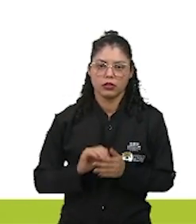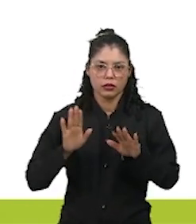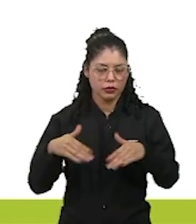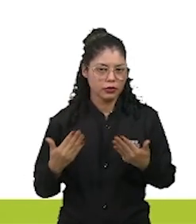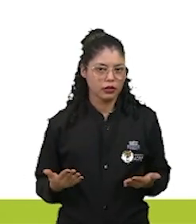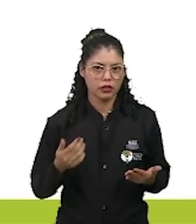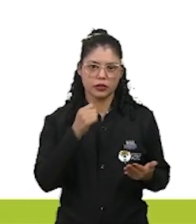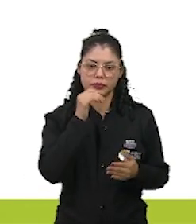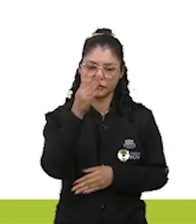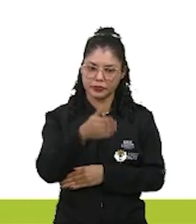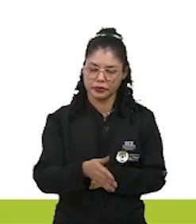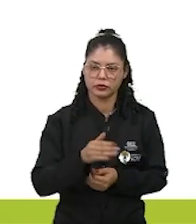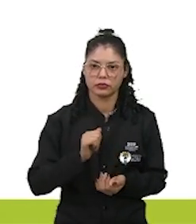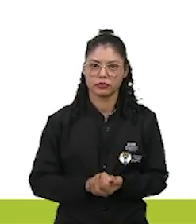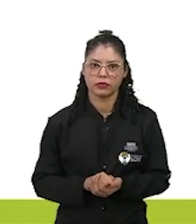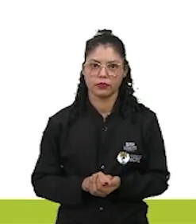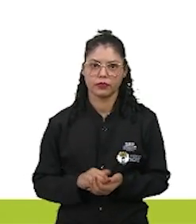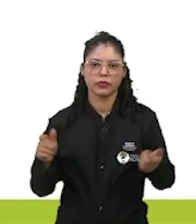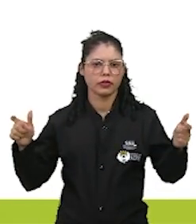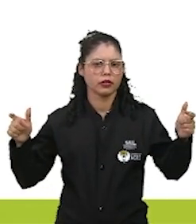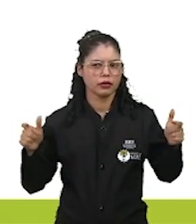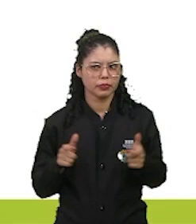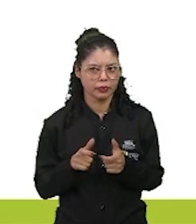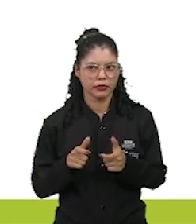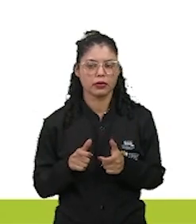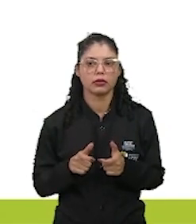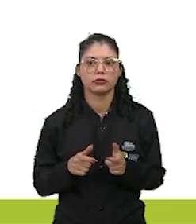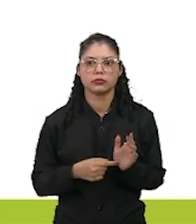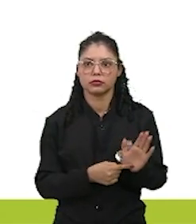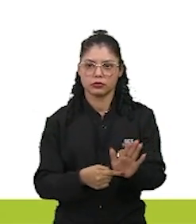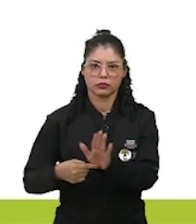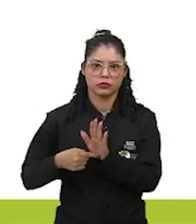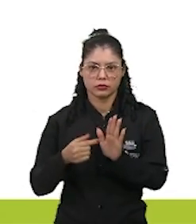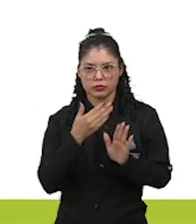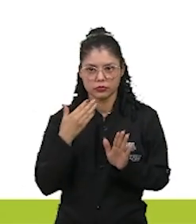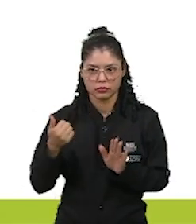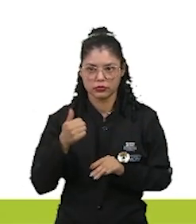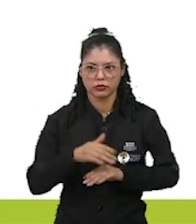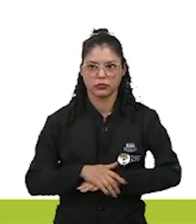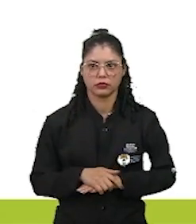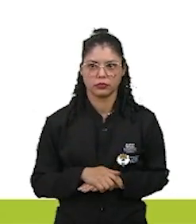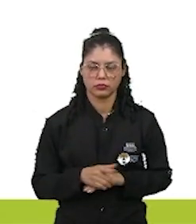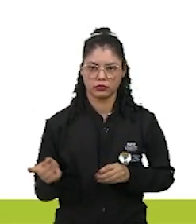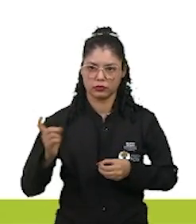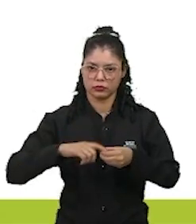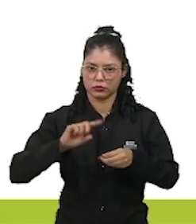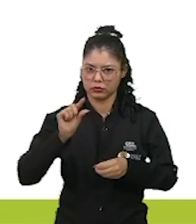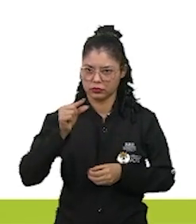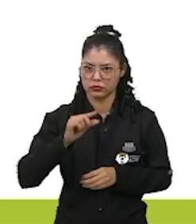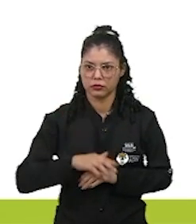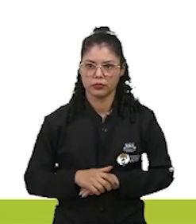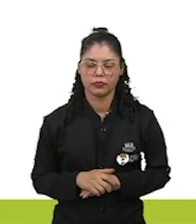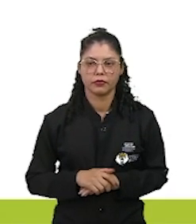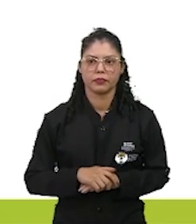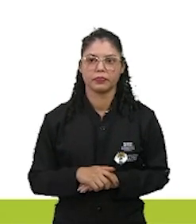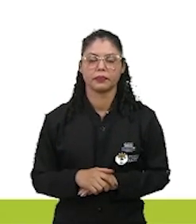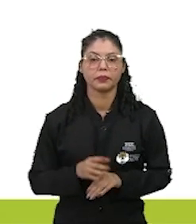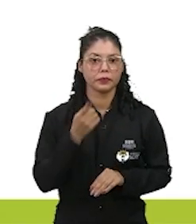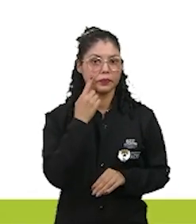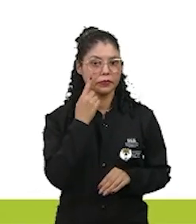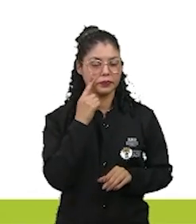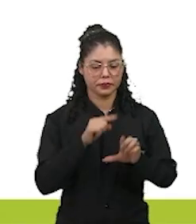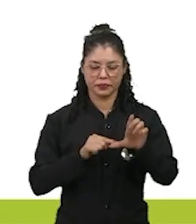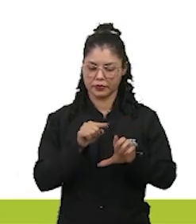essa questão lá no material do Farias Brito, tá? Você, estudante que tem esse material em casa, tá lá no Farias Brito, e também é uma questão do Enem, se eu não me engano